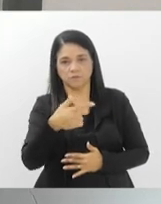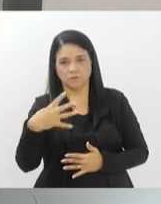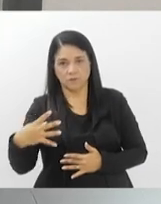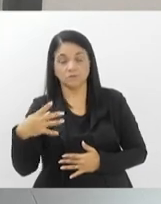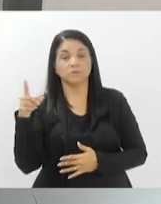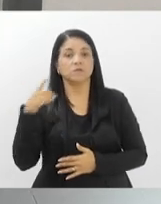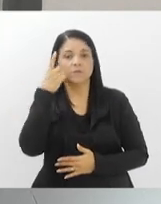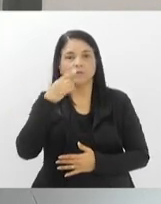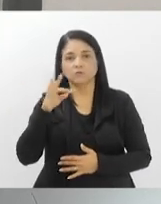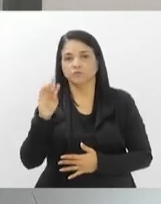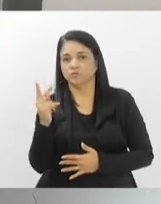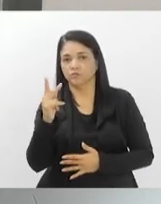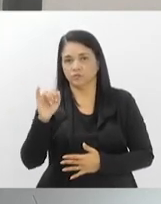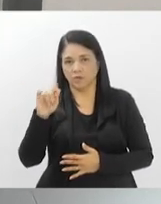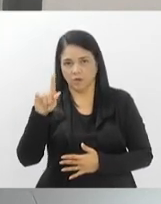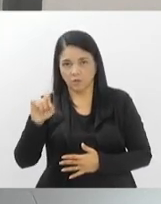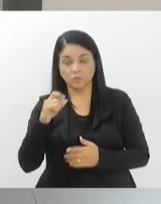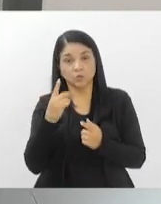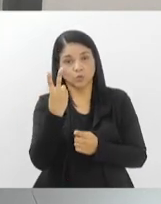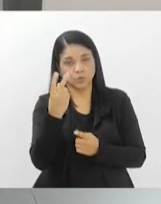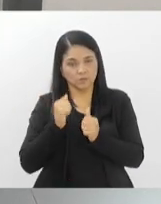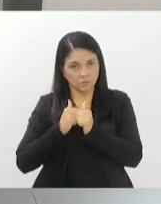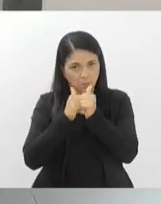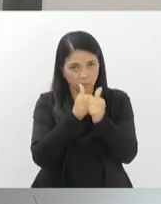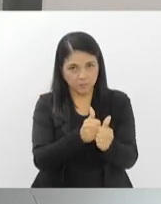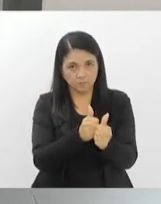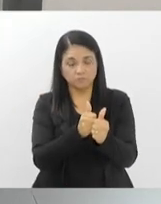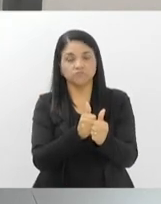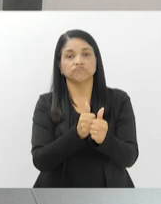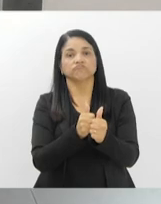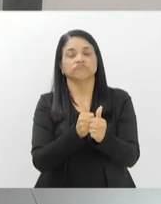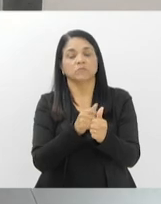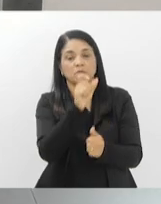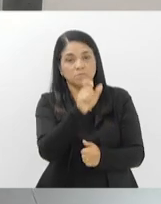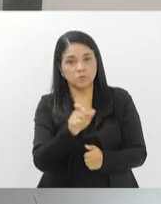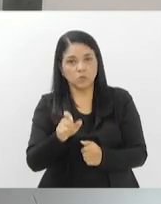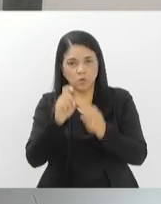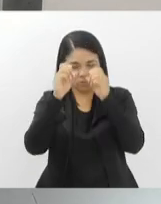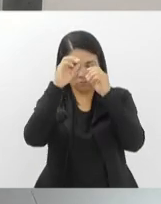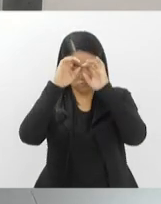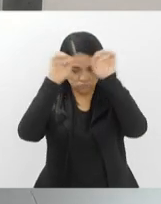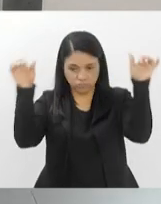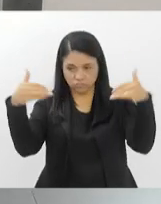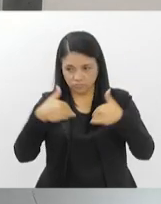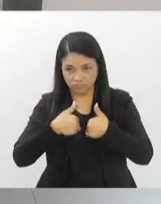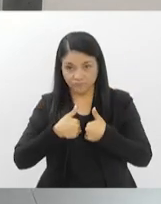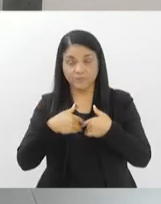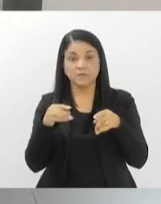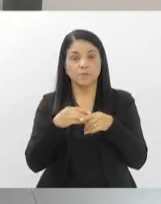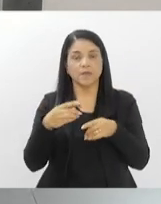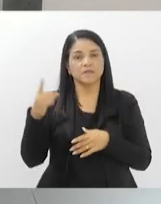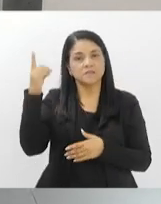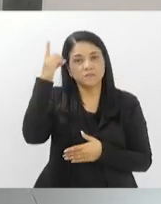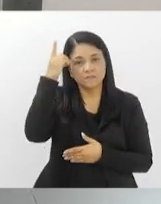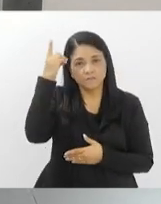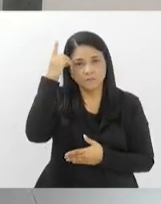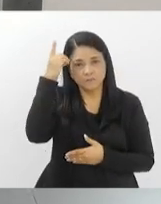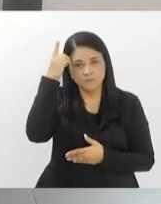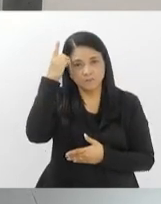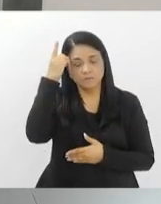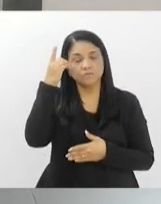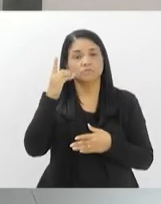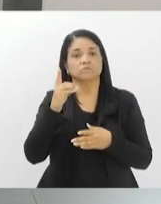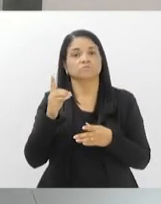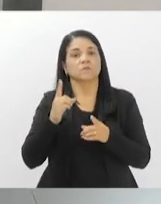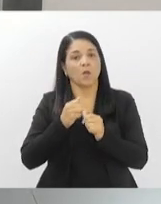que assegura o direito à permanência de até 2 acompanhantes às pessoas com transtorno do espectro autista, TEA, e síndrome de Down nas instituições